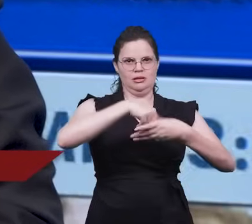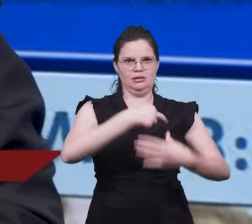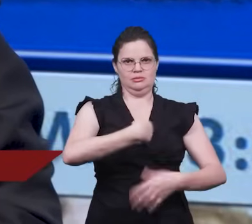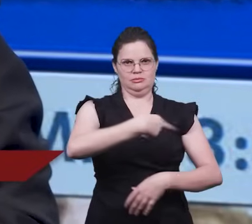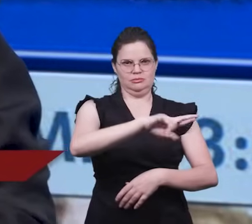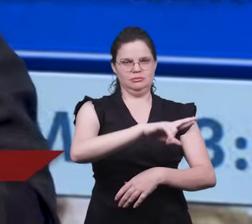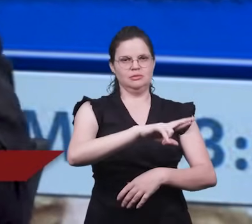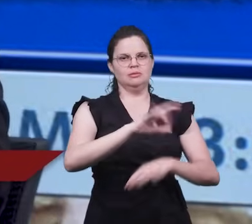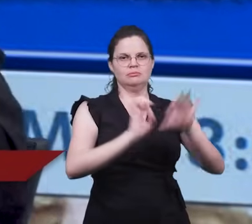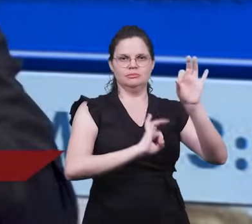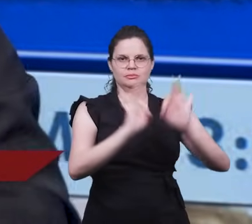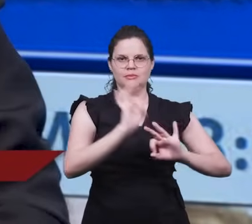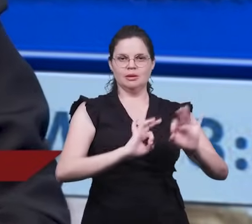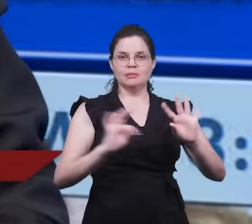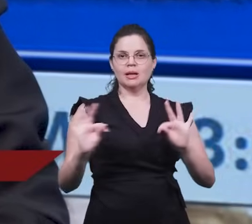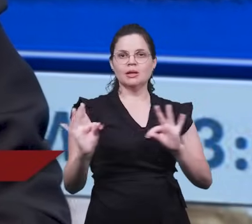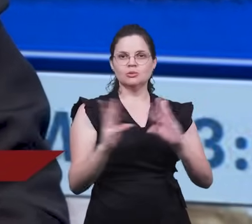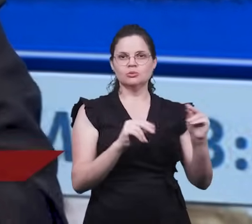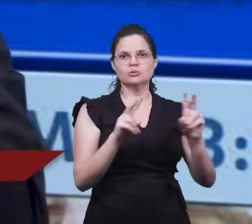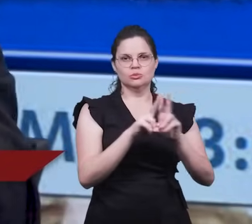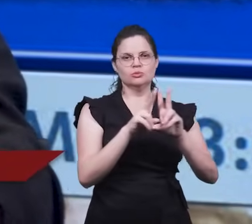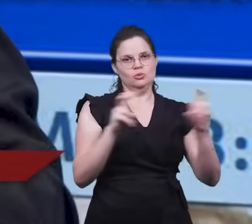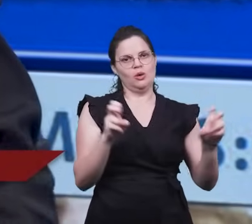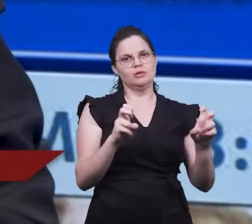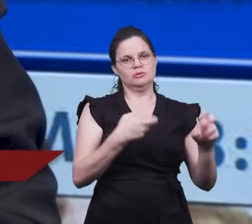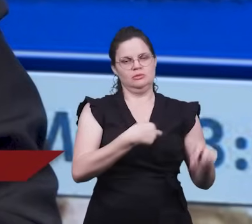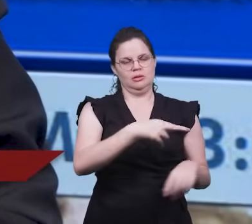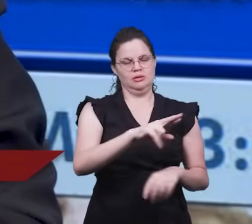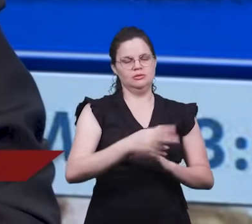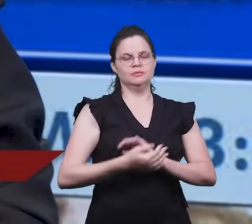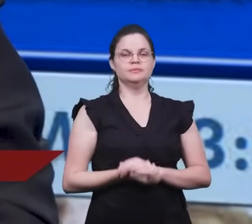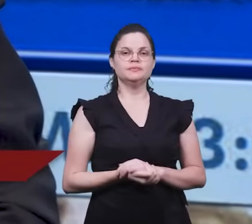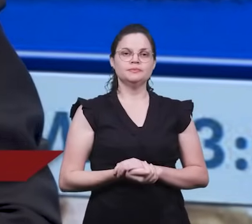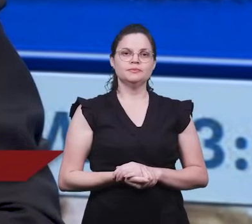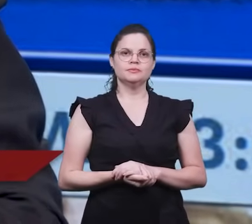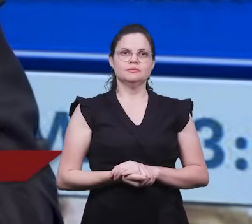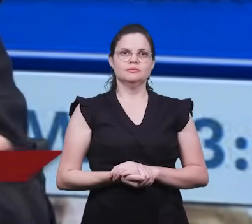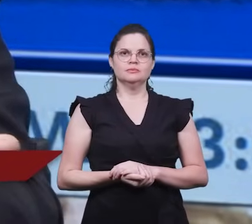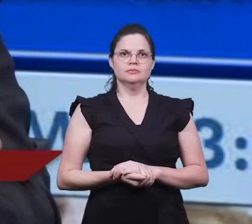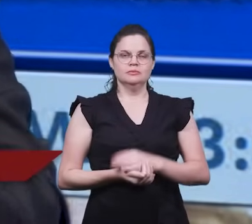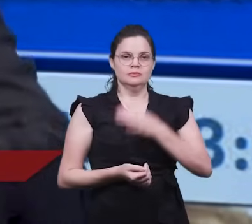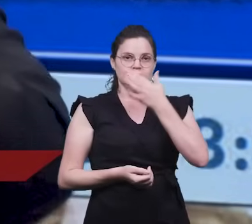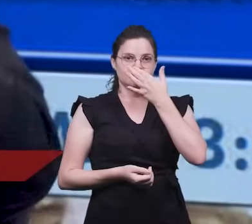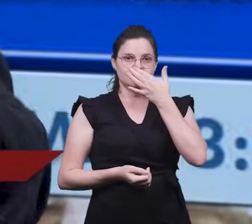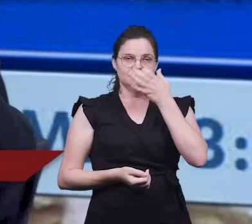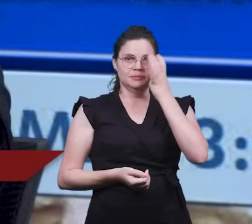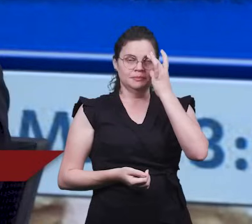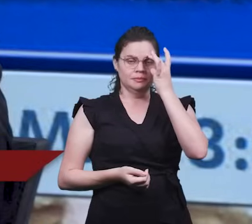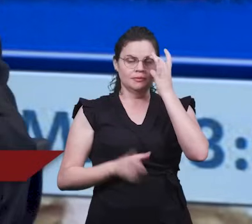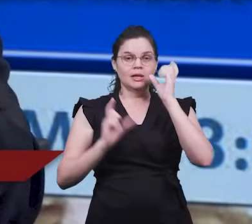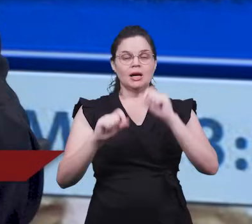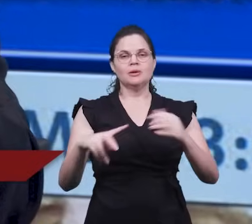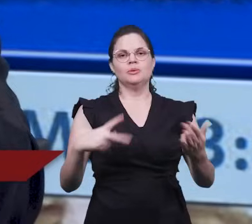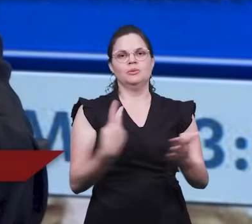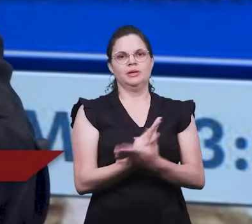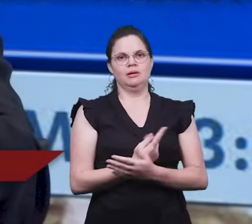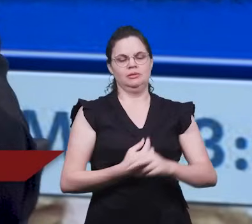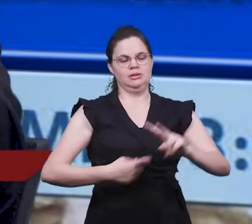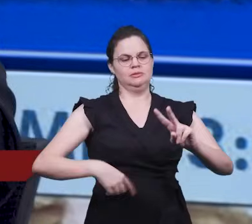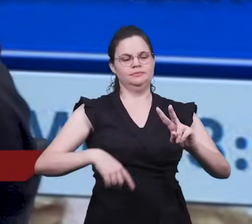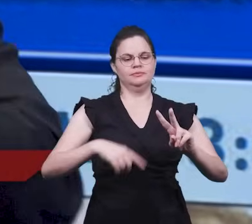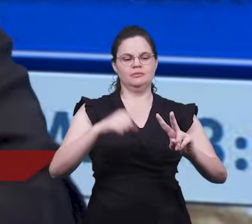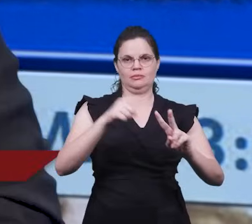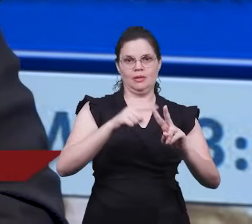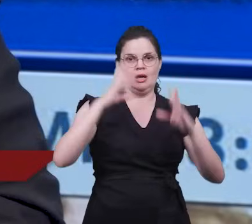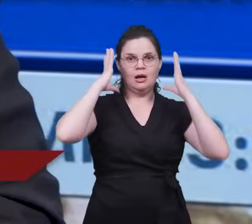ali a parte eclesiástica, né? E aí ficou ele e o Licínio, que